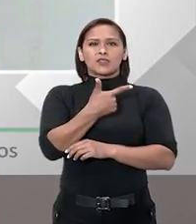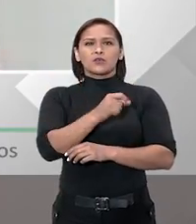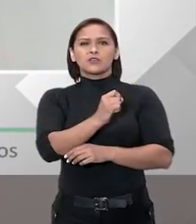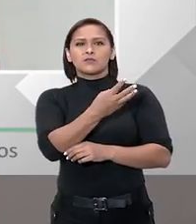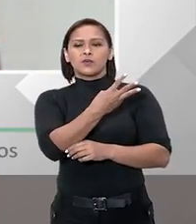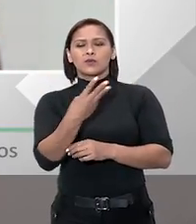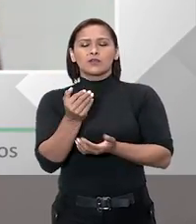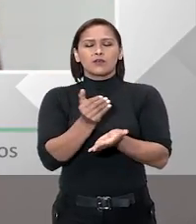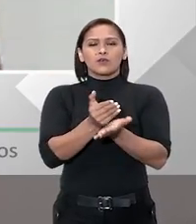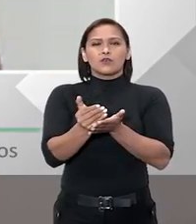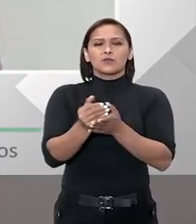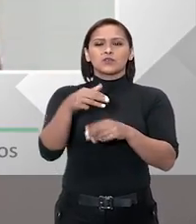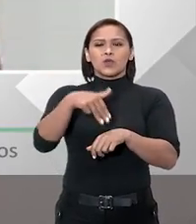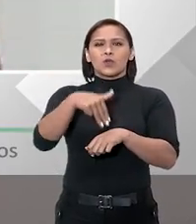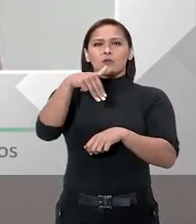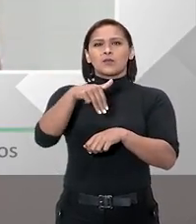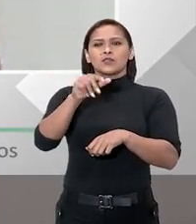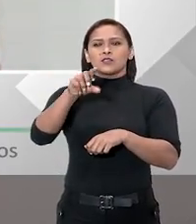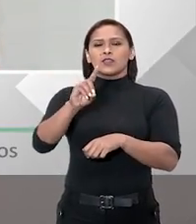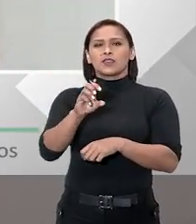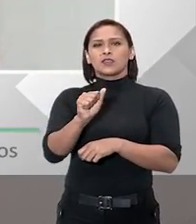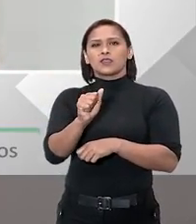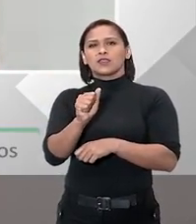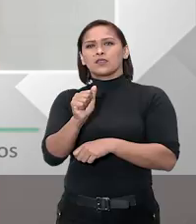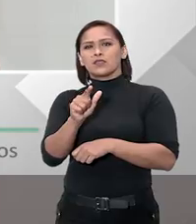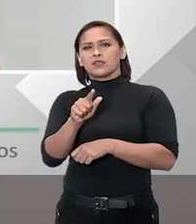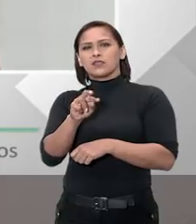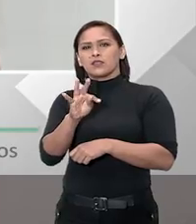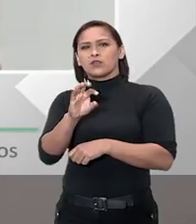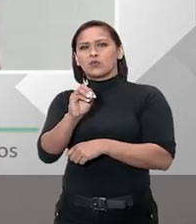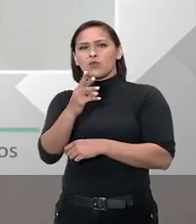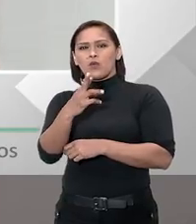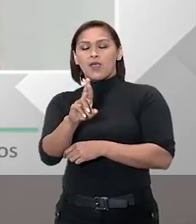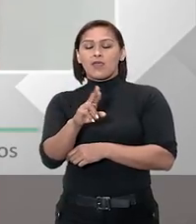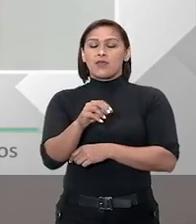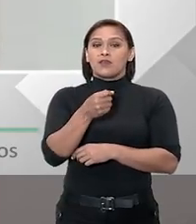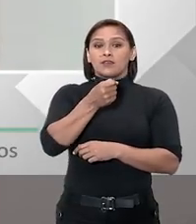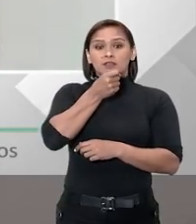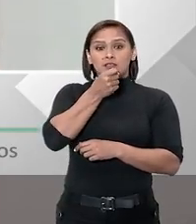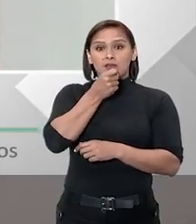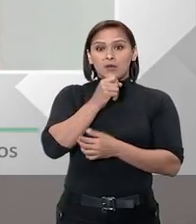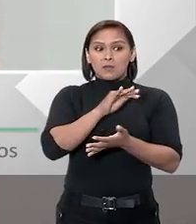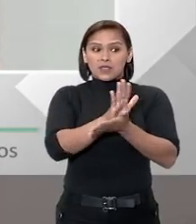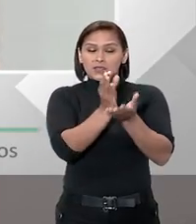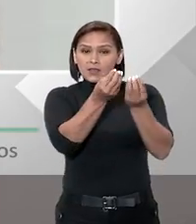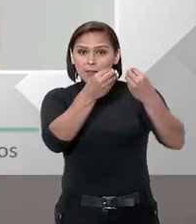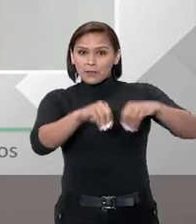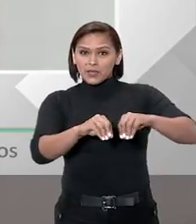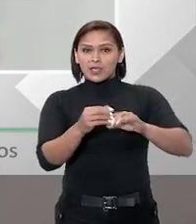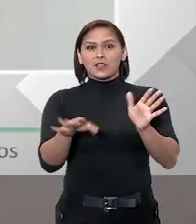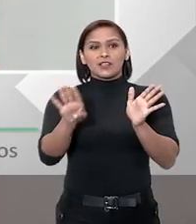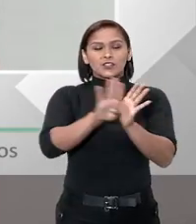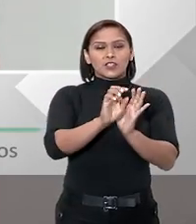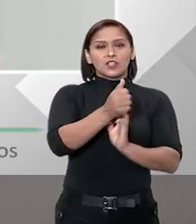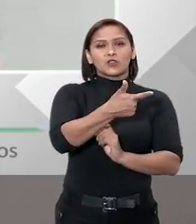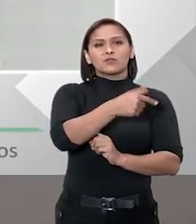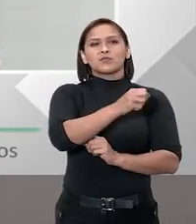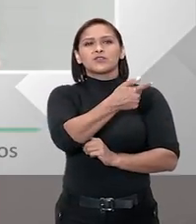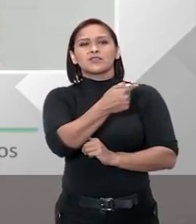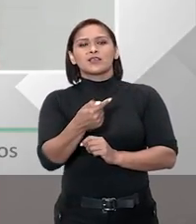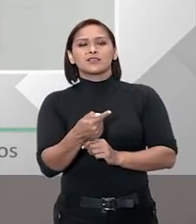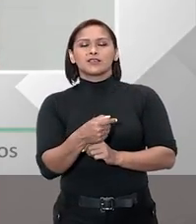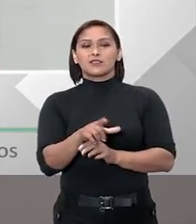com o magistrado da Auto-E com o depoimento sem dano e chega em 2017 com a lei do